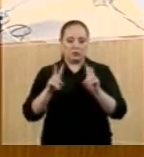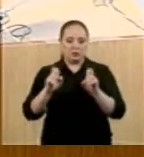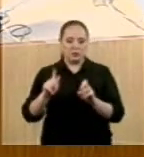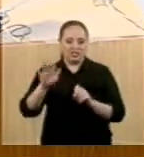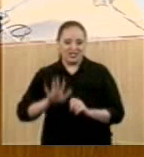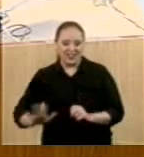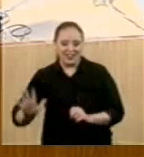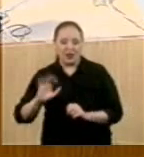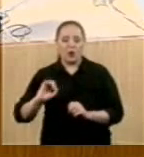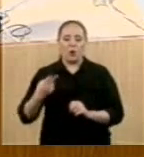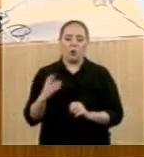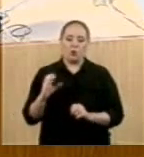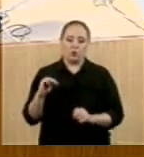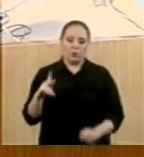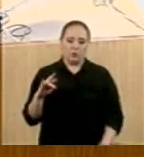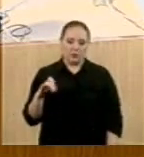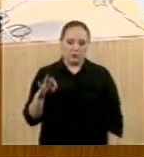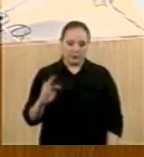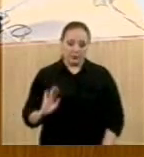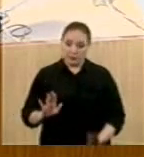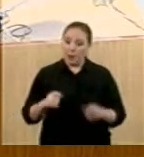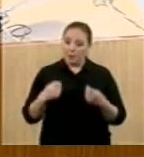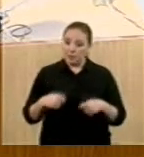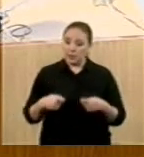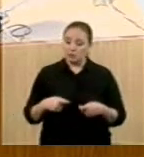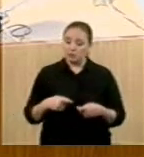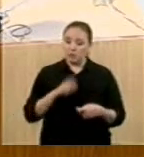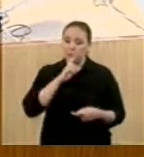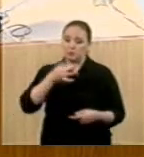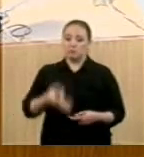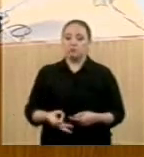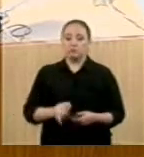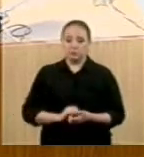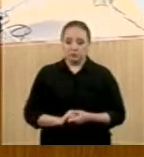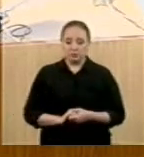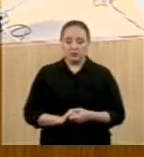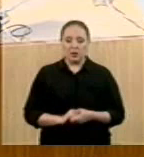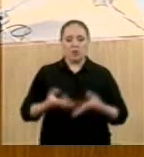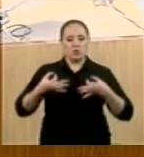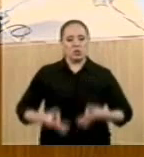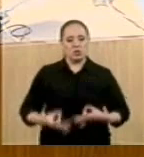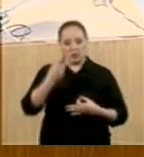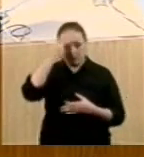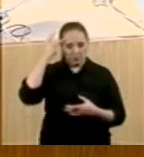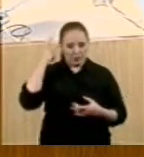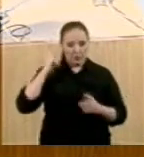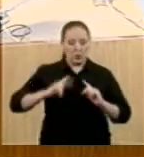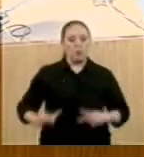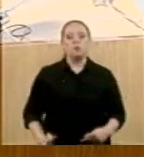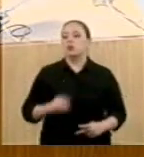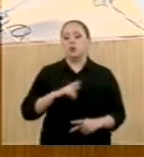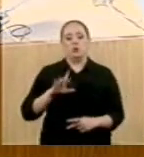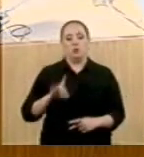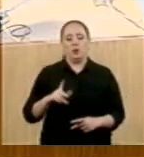ou comprimento. É preciso ser exato. A dignidade da pessoa humana não é